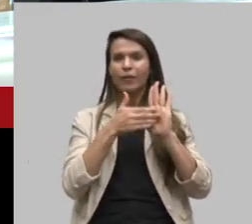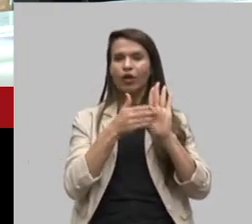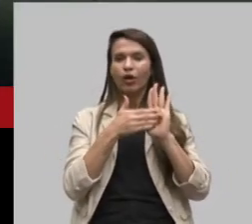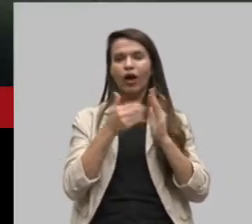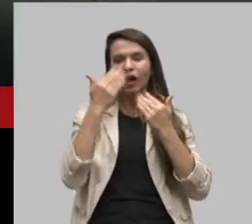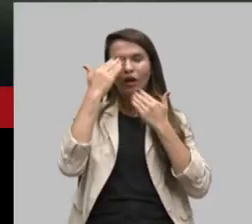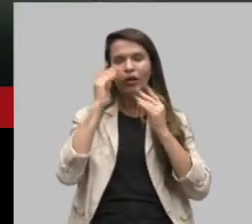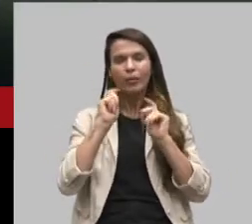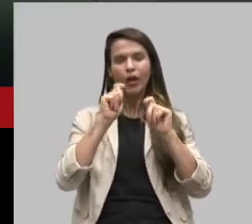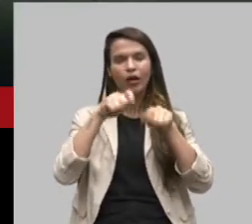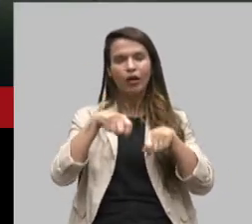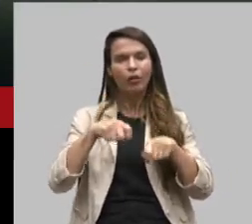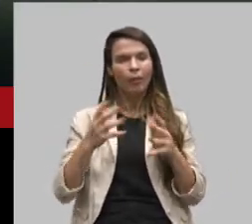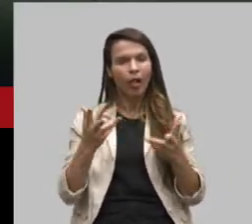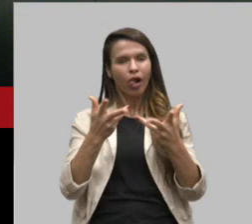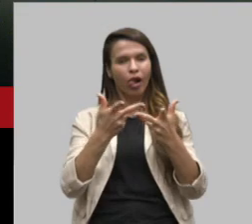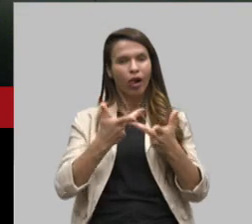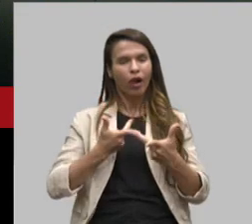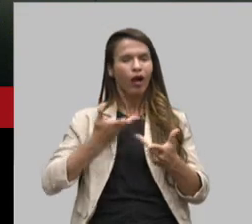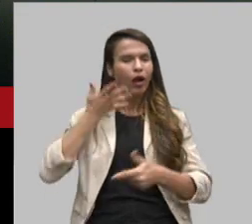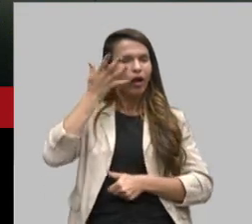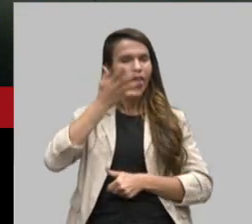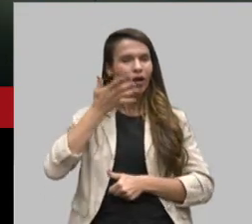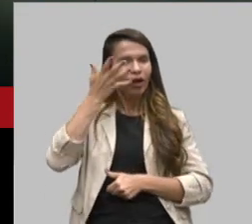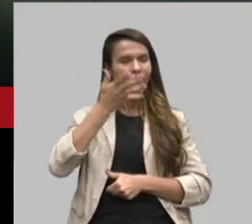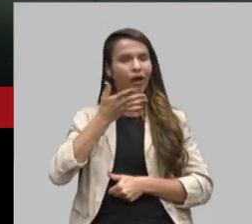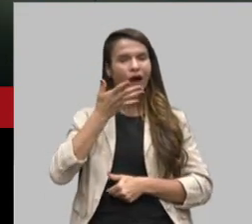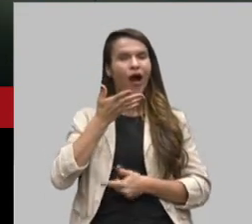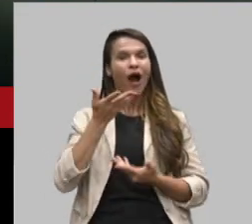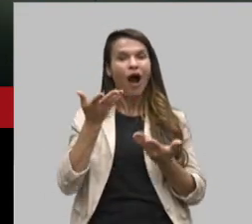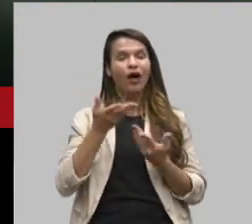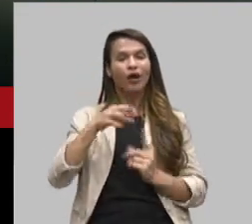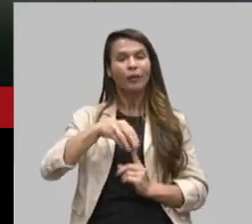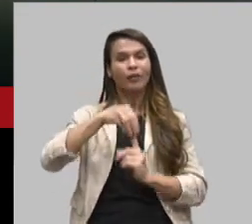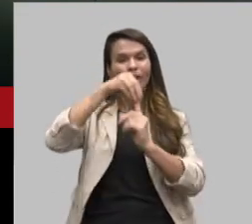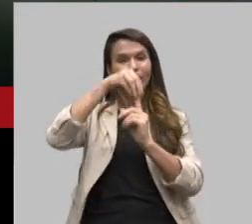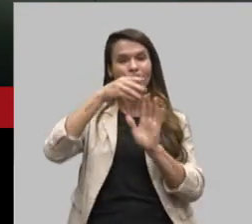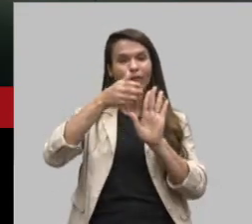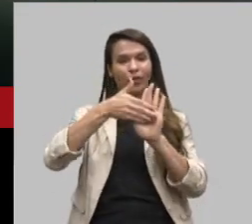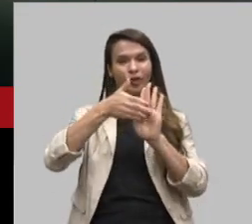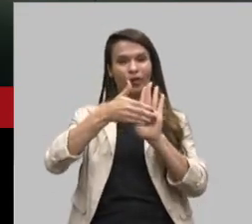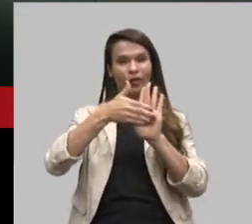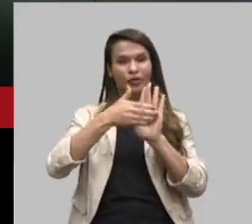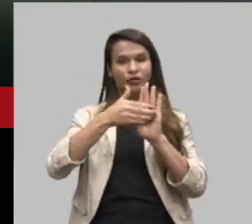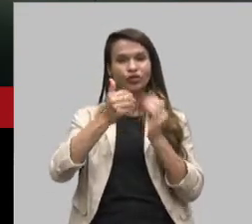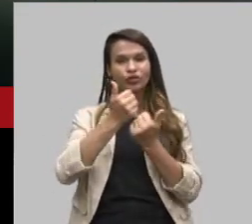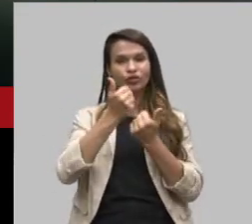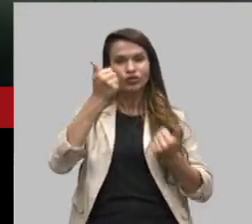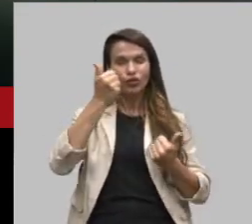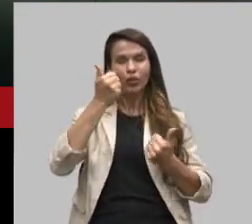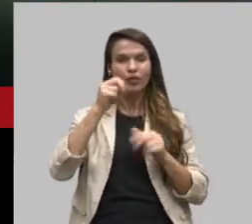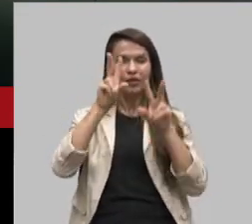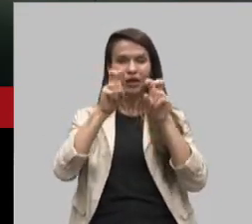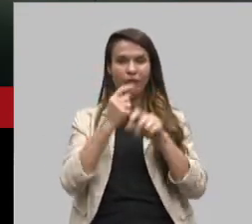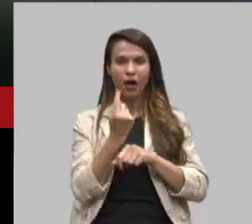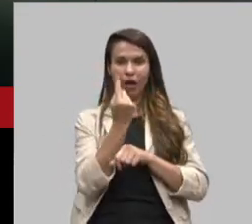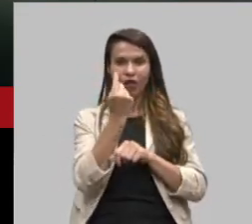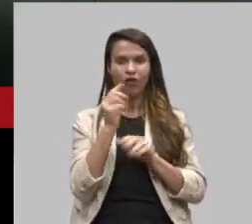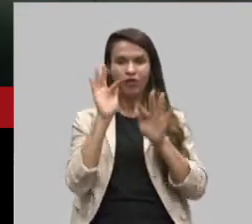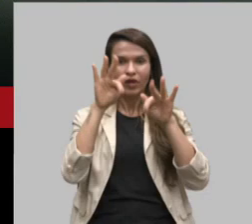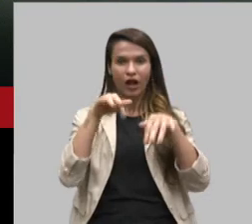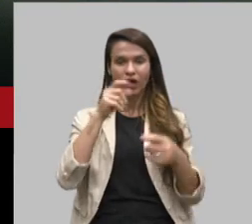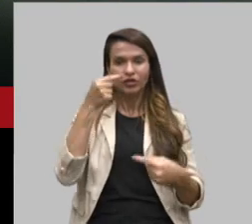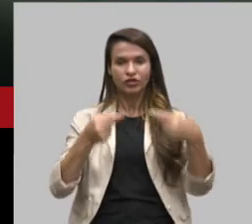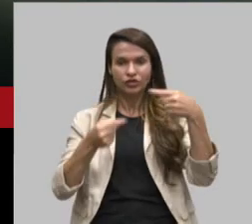pelos excelentes argumentos nós passaremos agora para a priorização das propostas do subtema um finalizada a discussão das